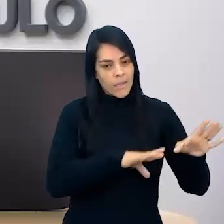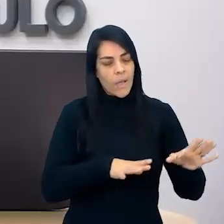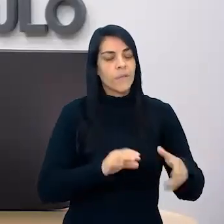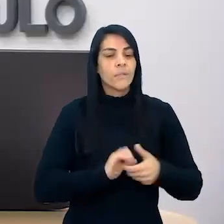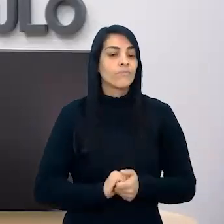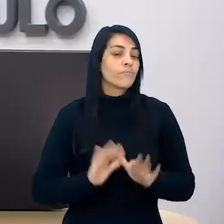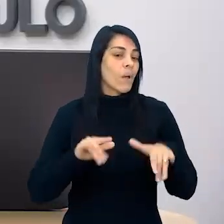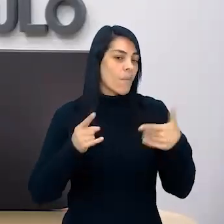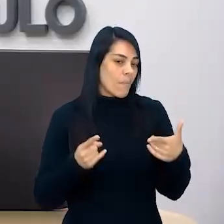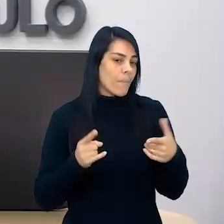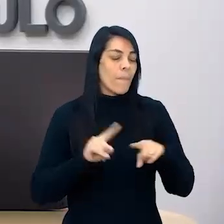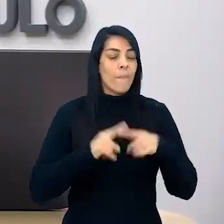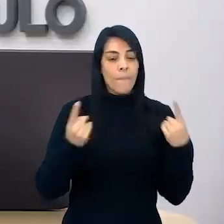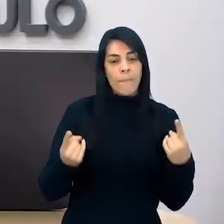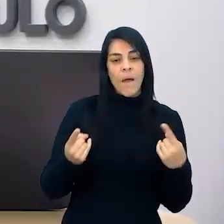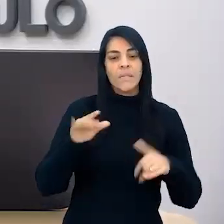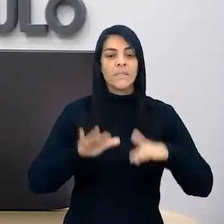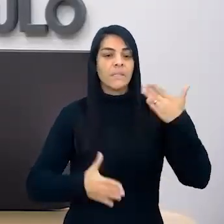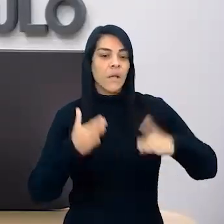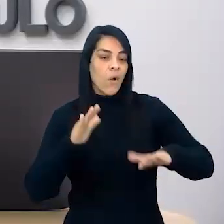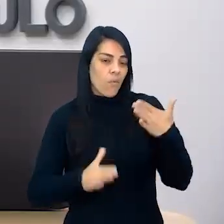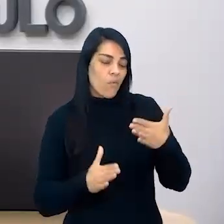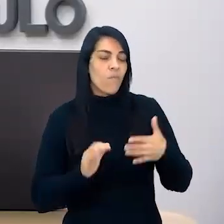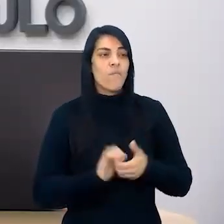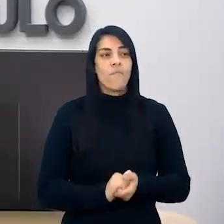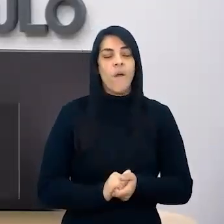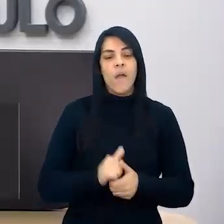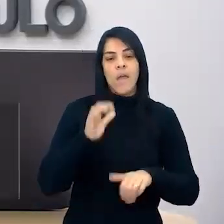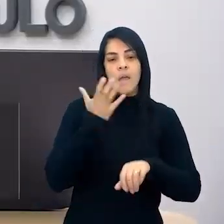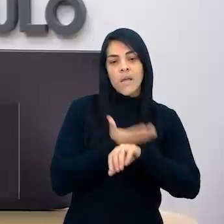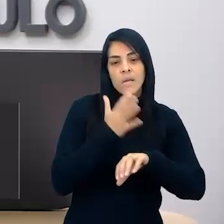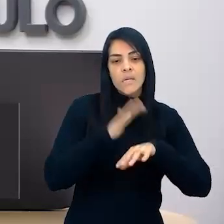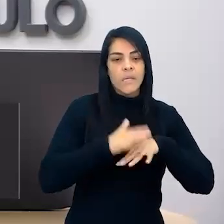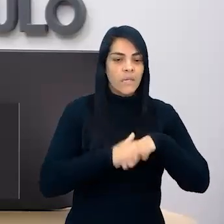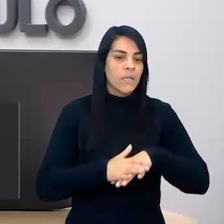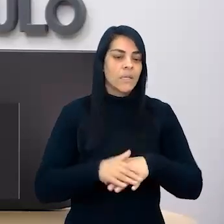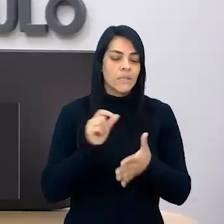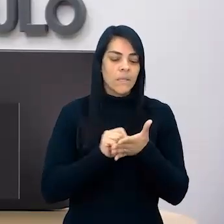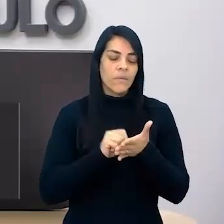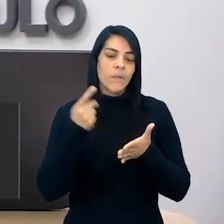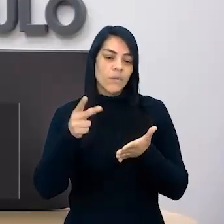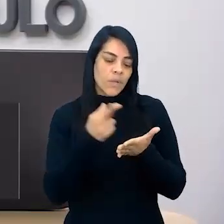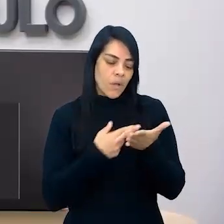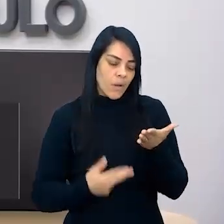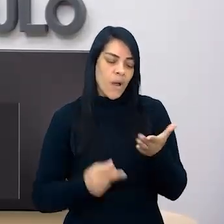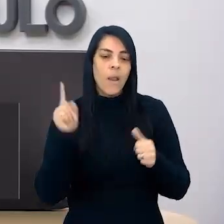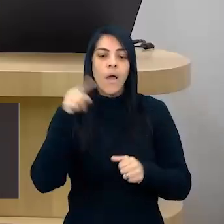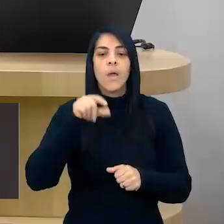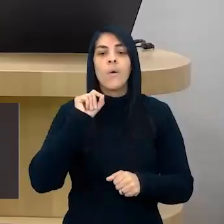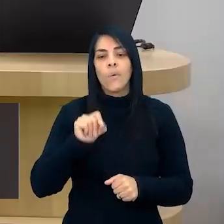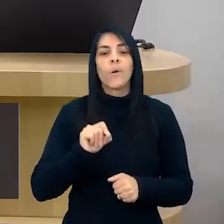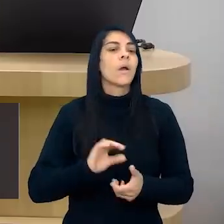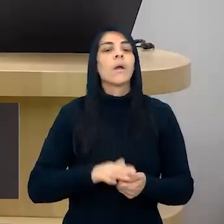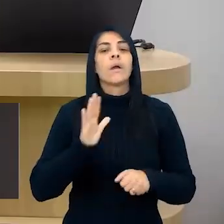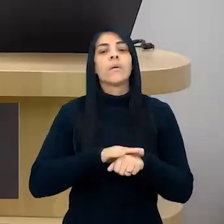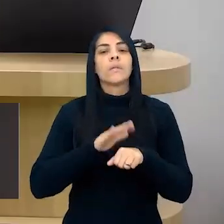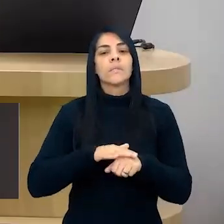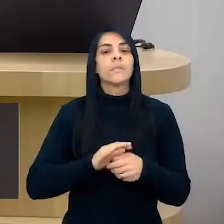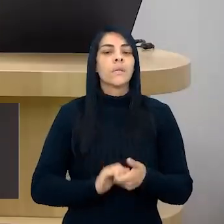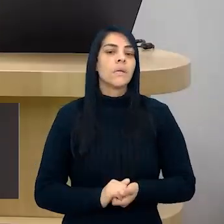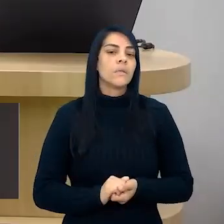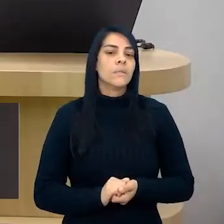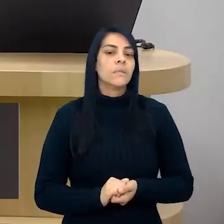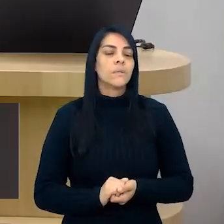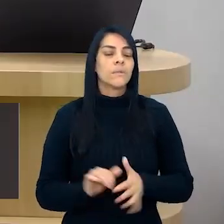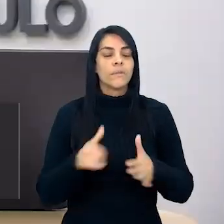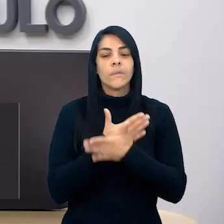técnica. Mas talvez na matemática, esse todo mundo escreve ou escrevam no seu caderno, é a tal resolução. Essa resolução, talvez,